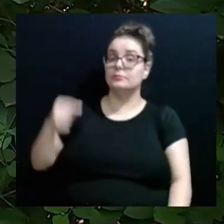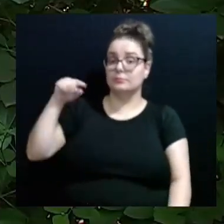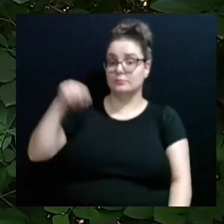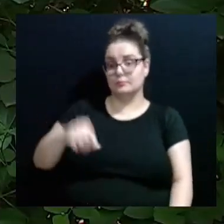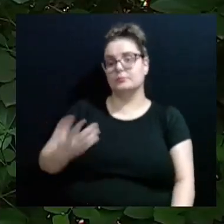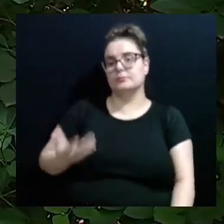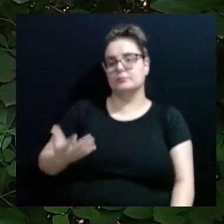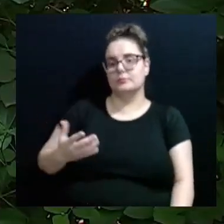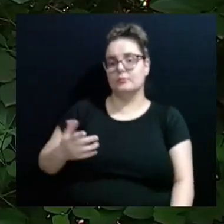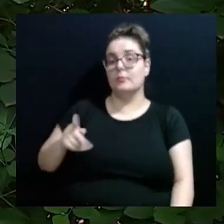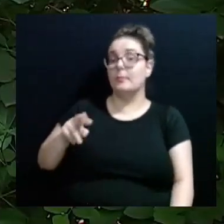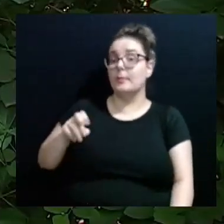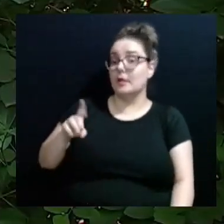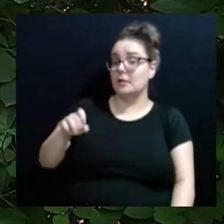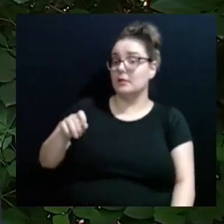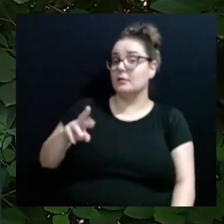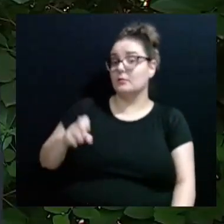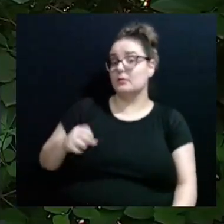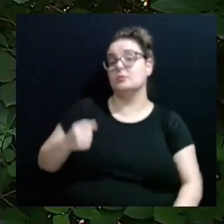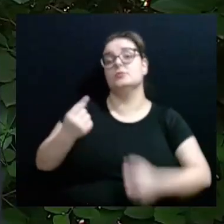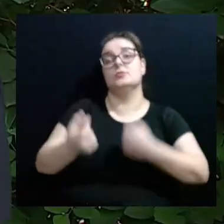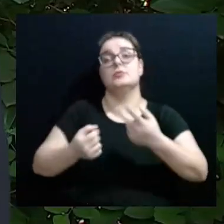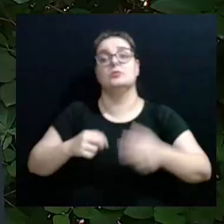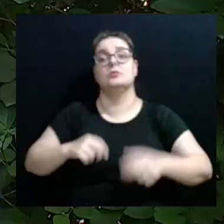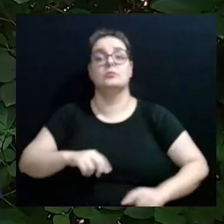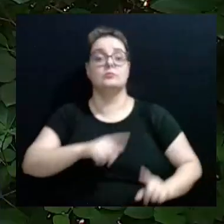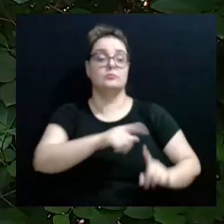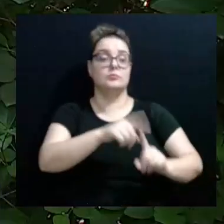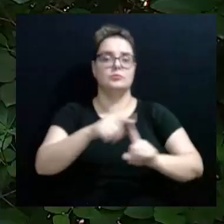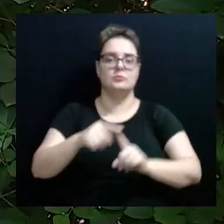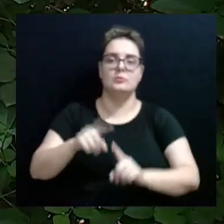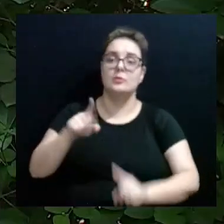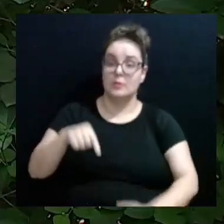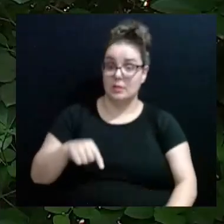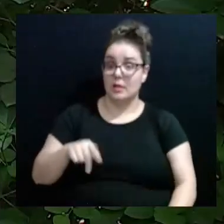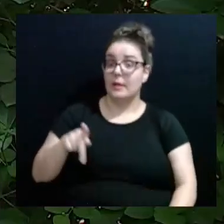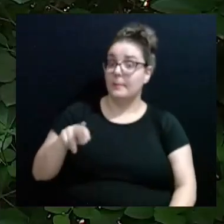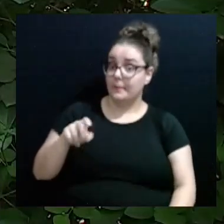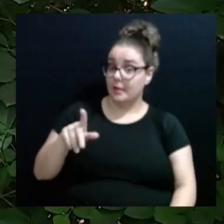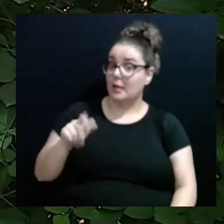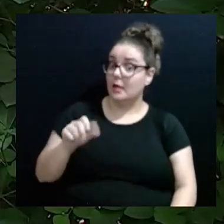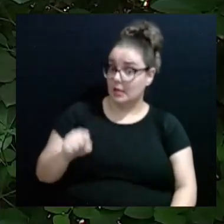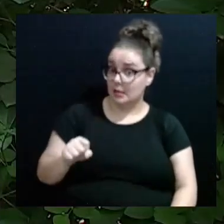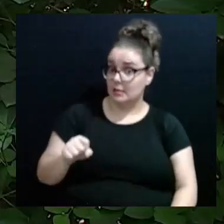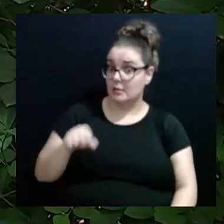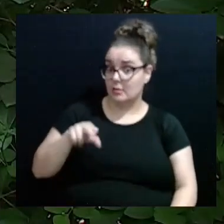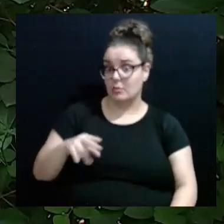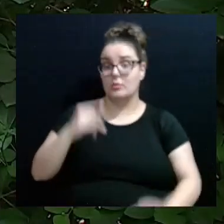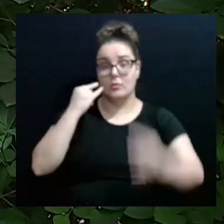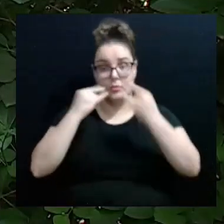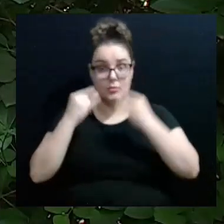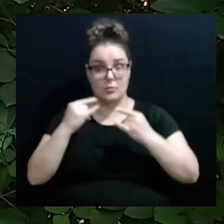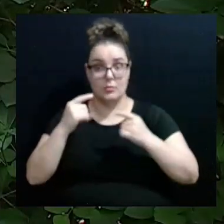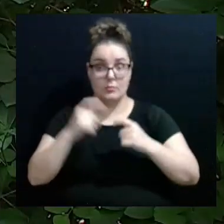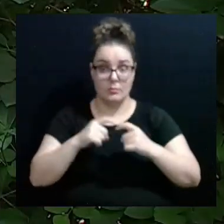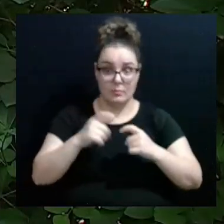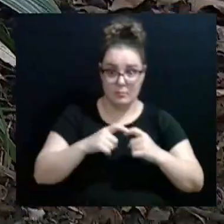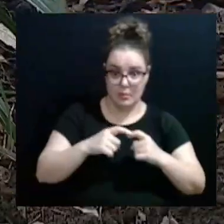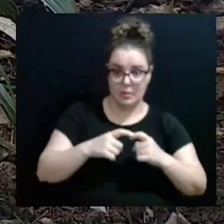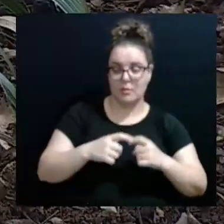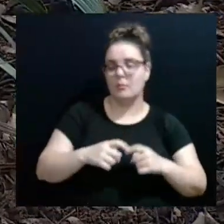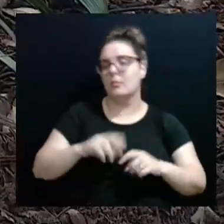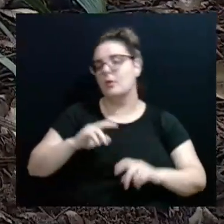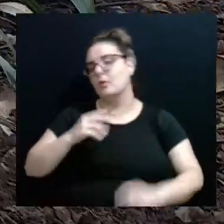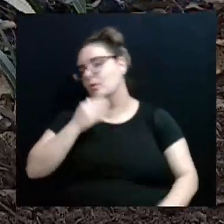predadores de várias espécies que são consideradas pragas ou de interesse médico para o homem. Então a primeira delas é o que a gente está tendo um